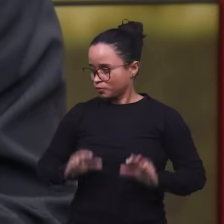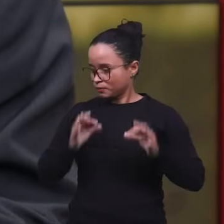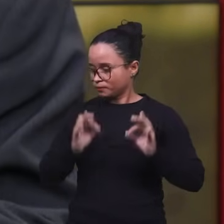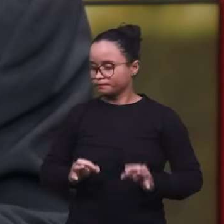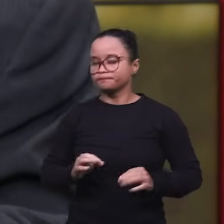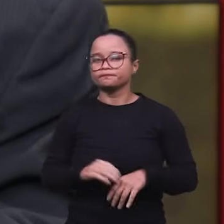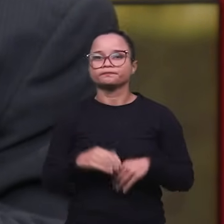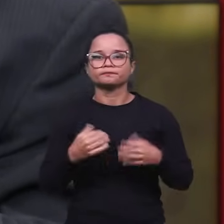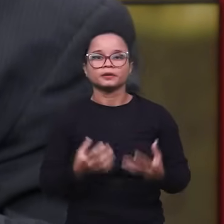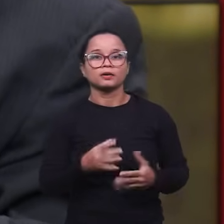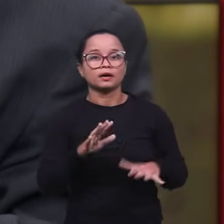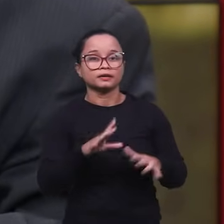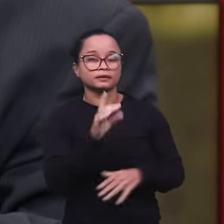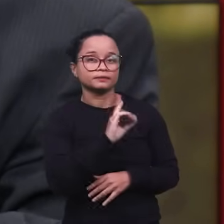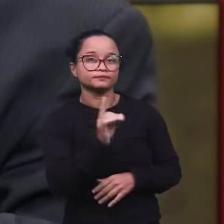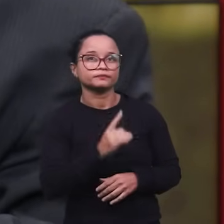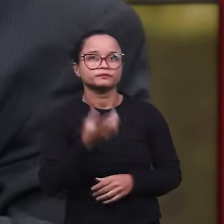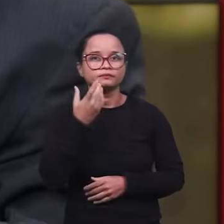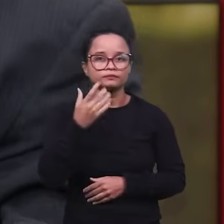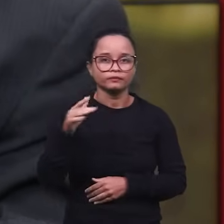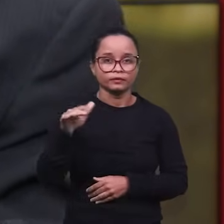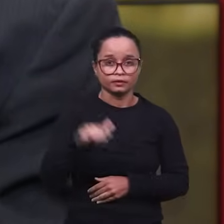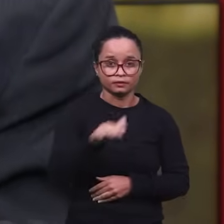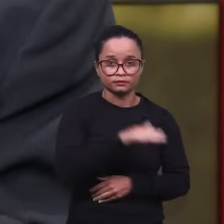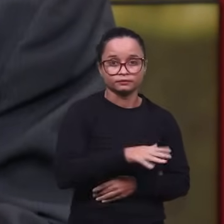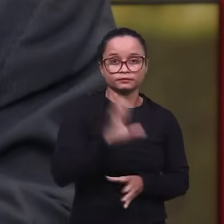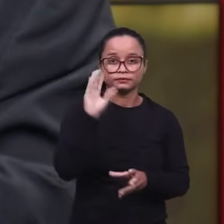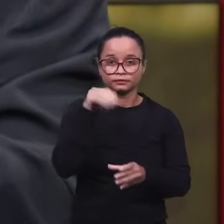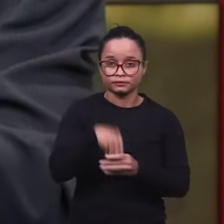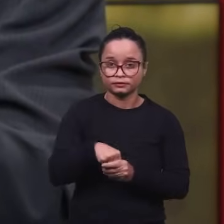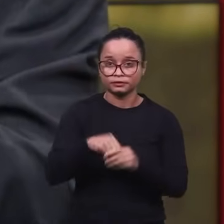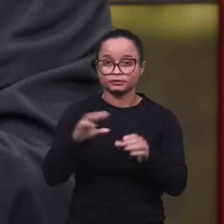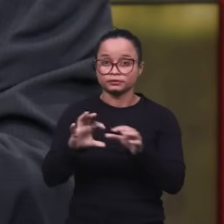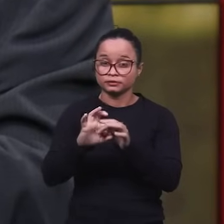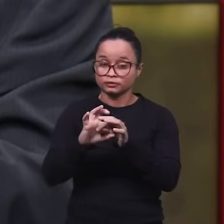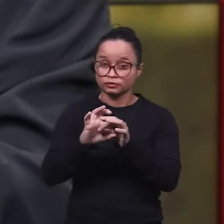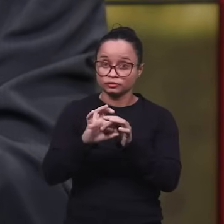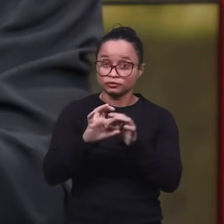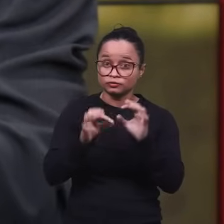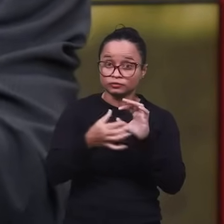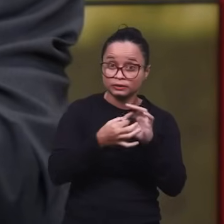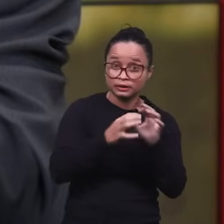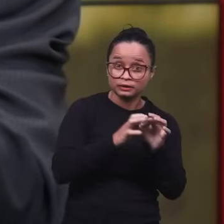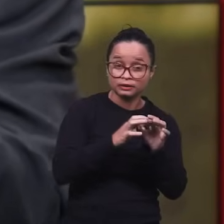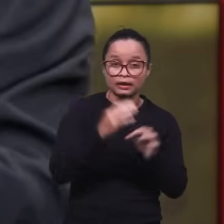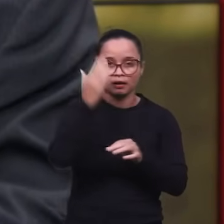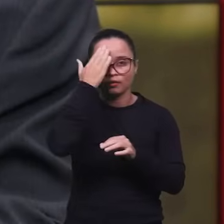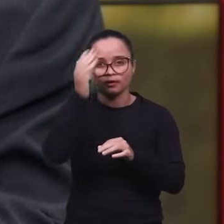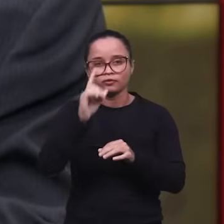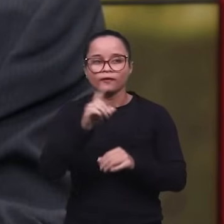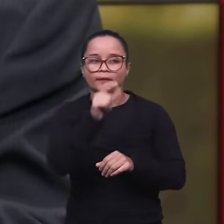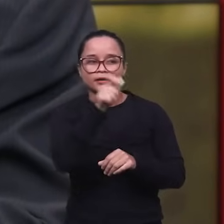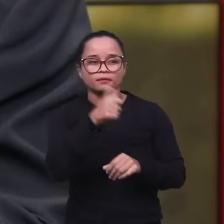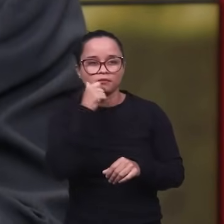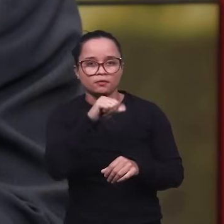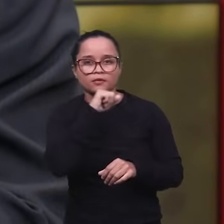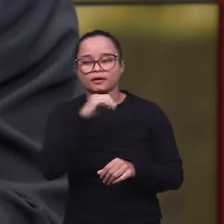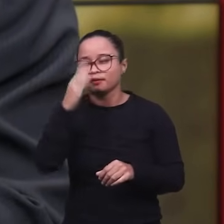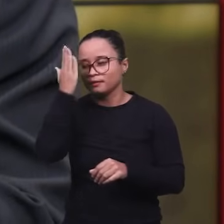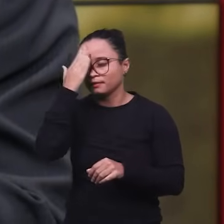ali, apesar de muito criança, e dentro de um contexto onde não se entendia, mas ela